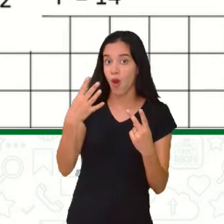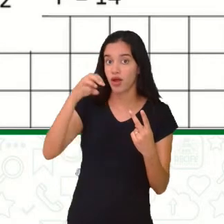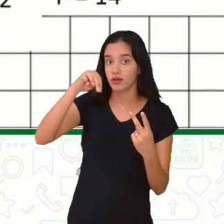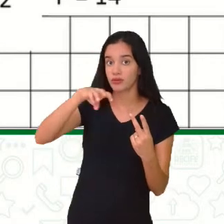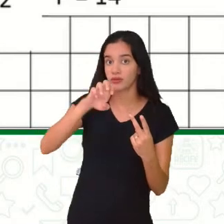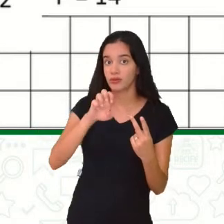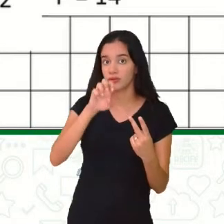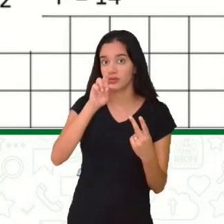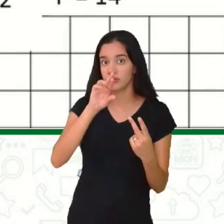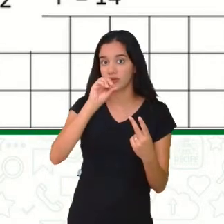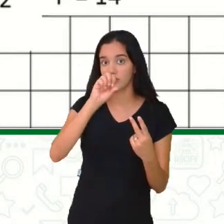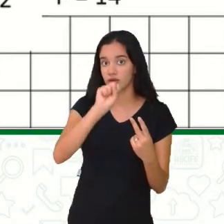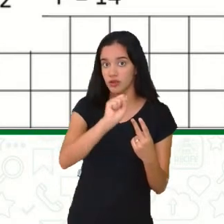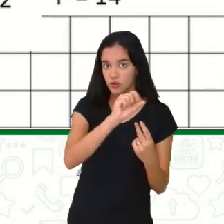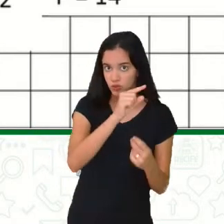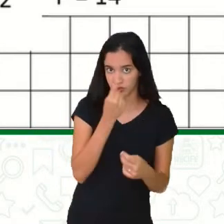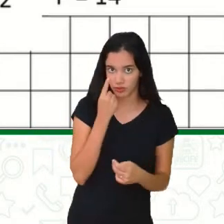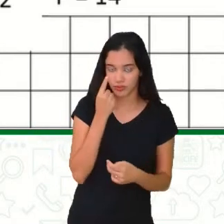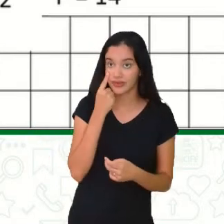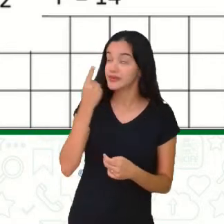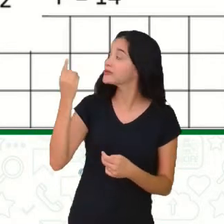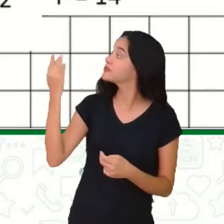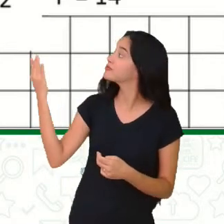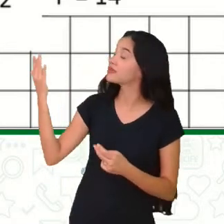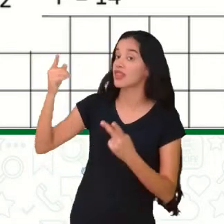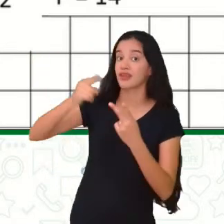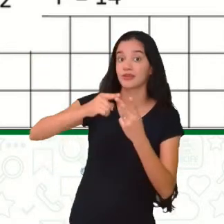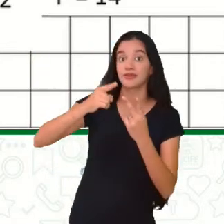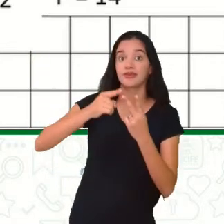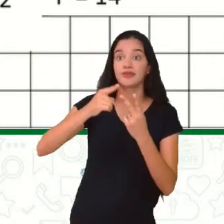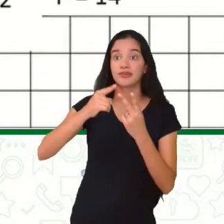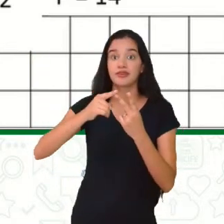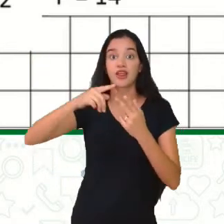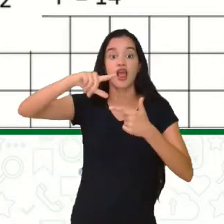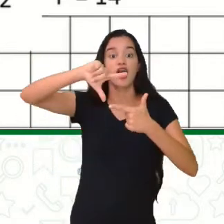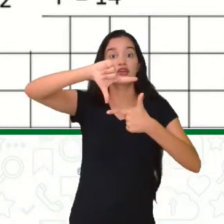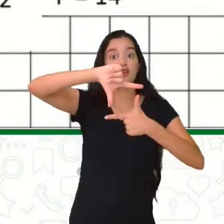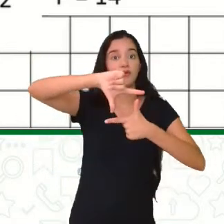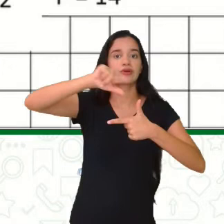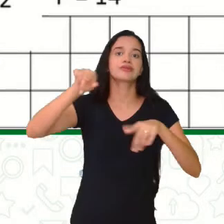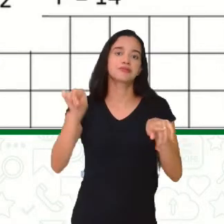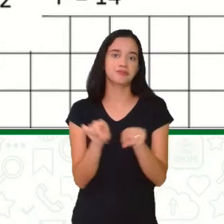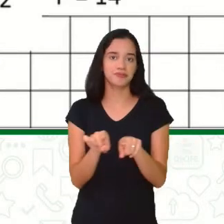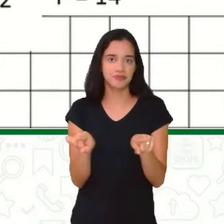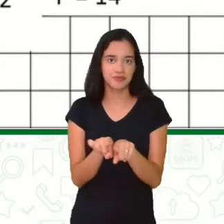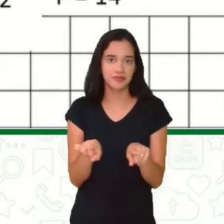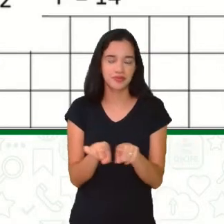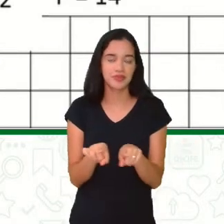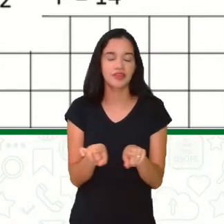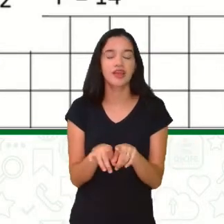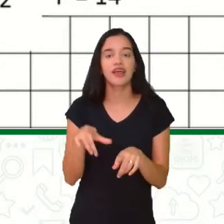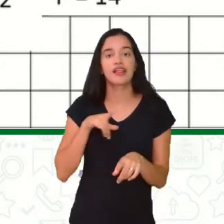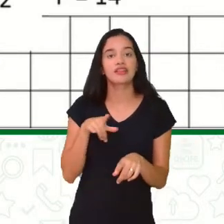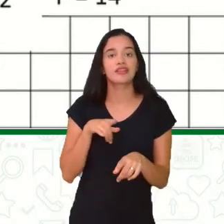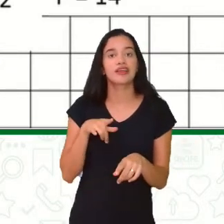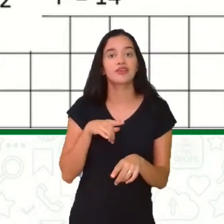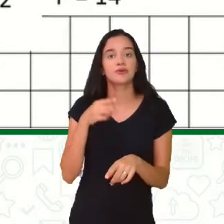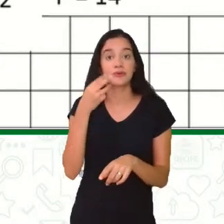4 metros de cada lado, ali em cima e embaixo, né, que é um retângulo também, e tenho